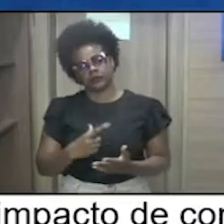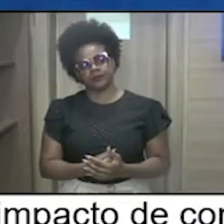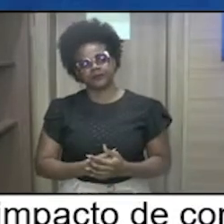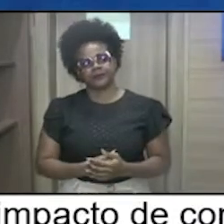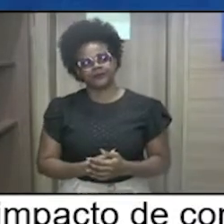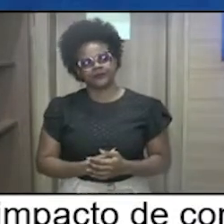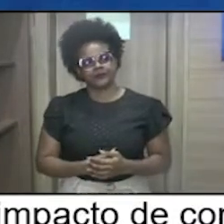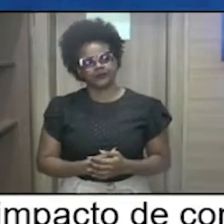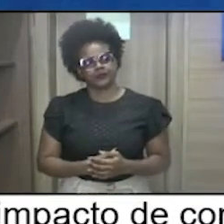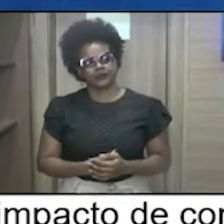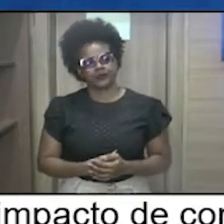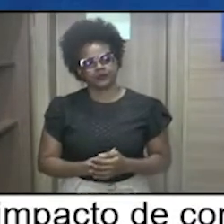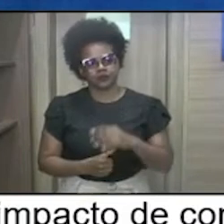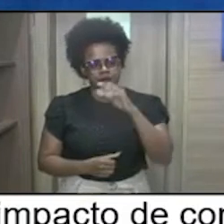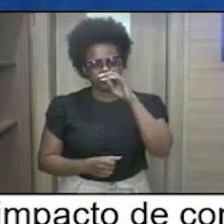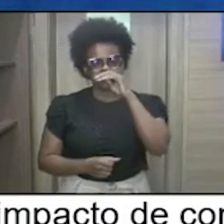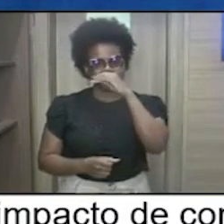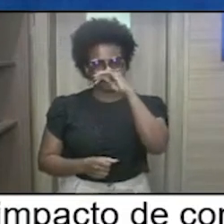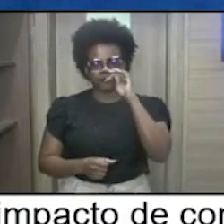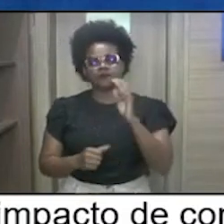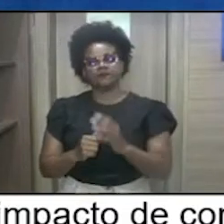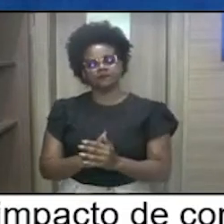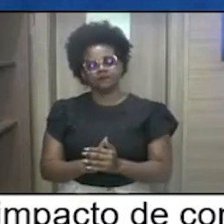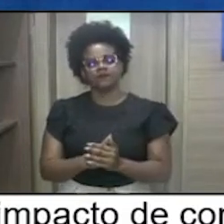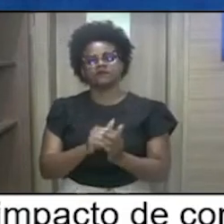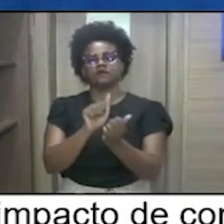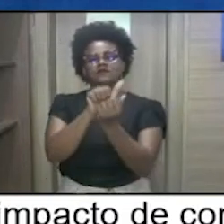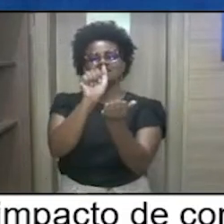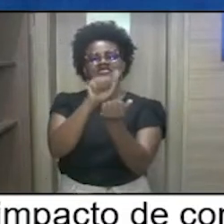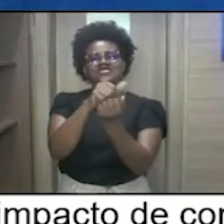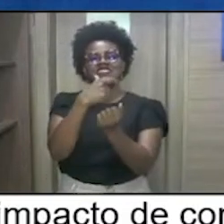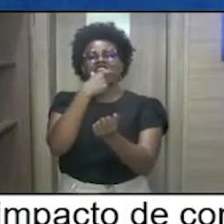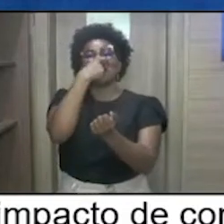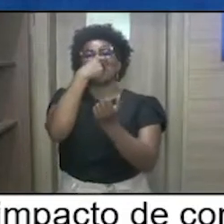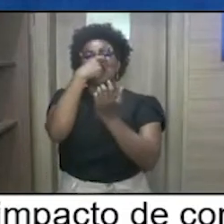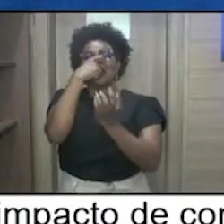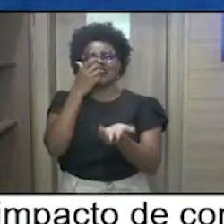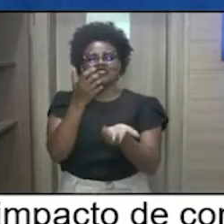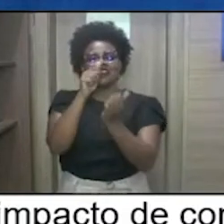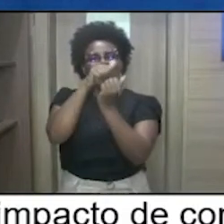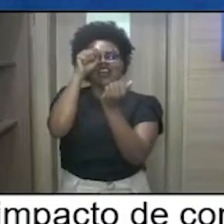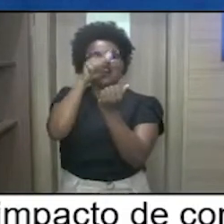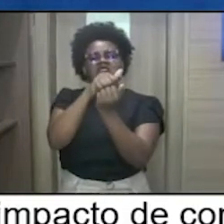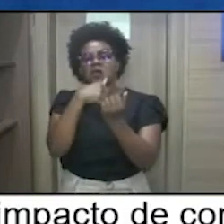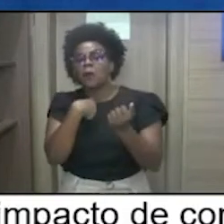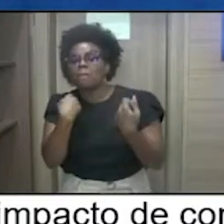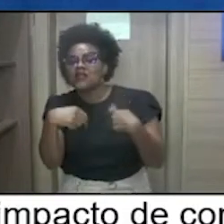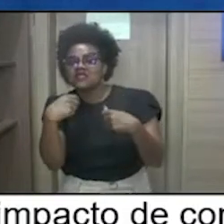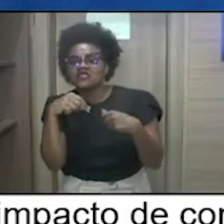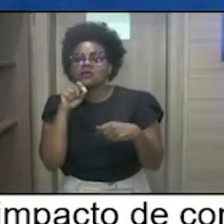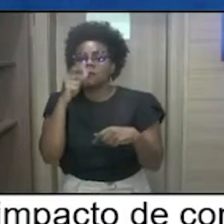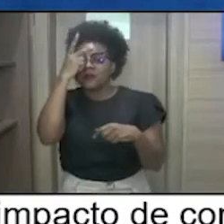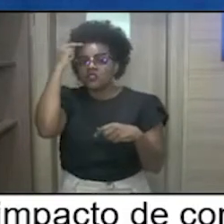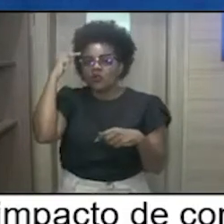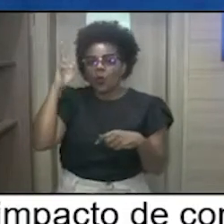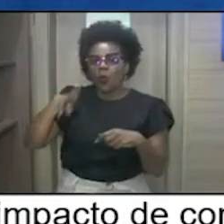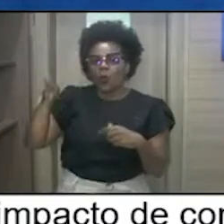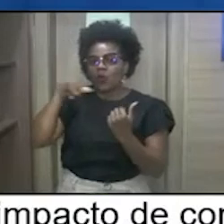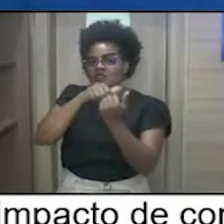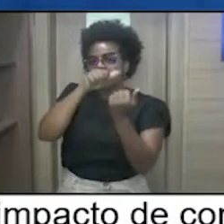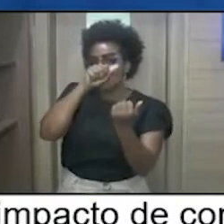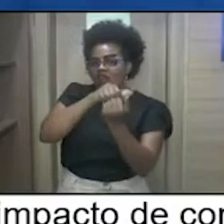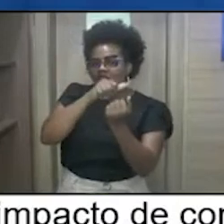né? E qual é a questão do uso da dentadura? Então, se eu tenho necessidade de prótese, quem usa a dentadura, quem